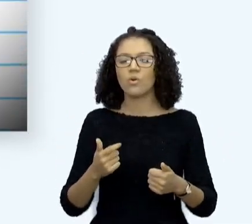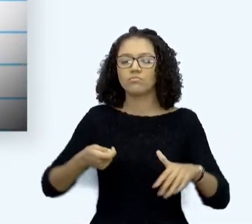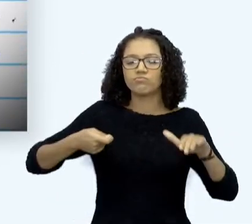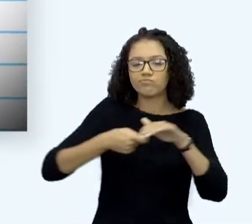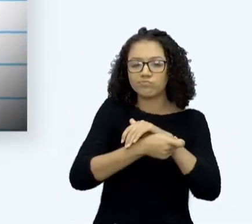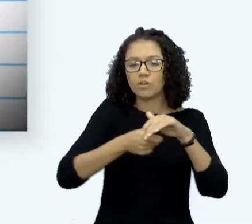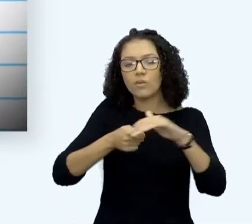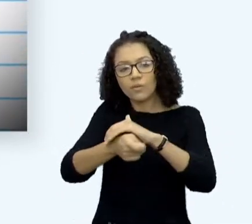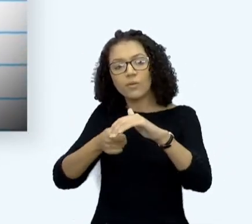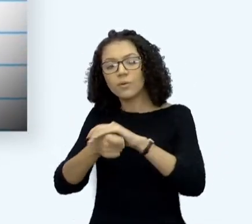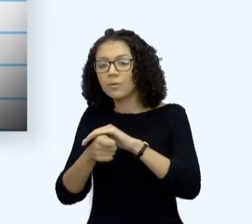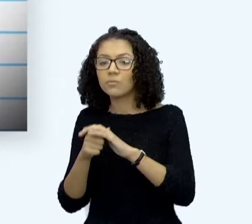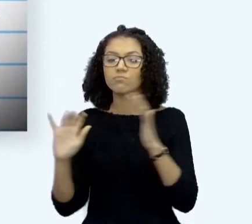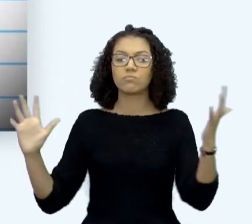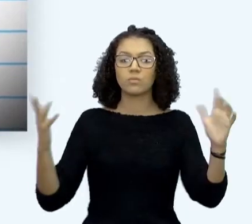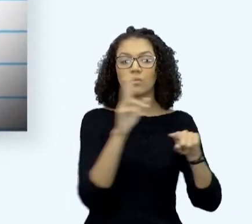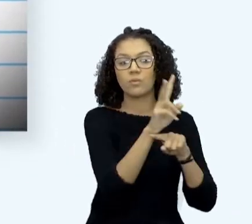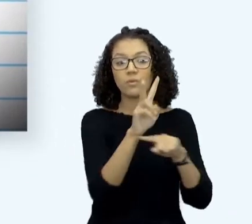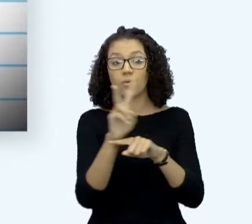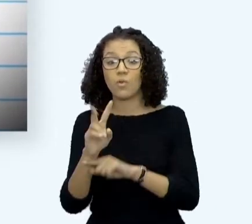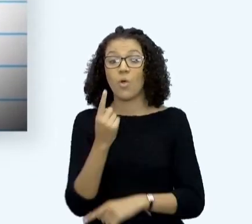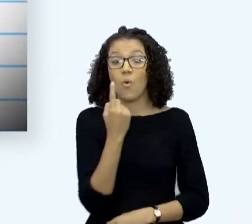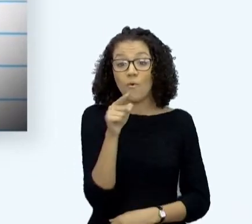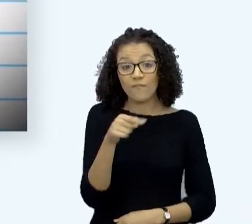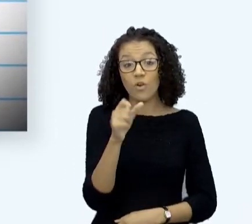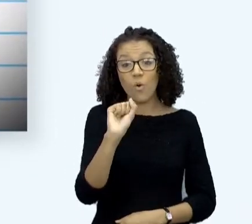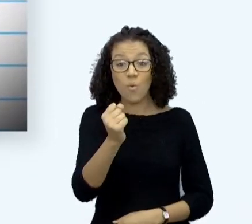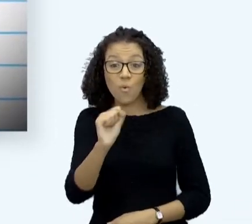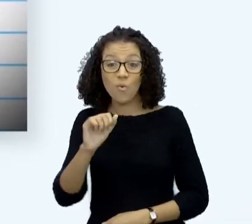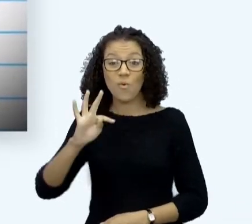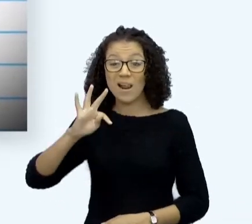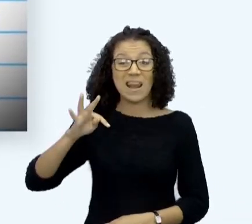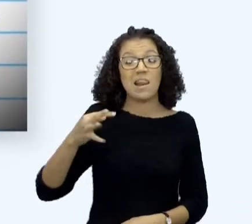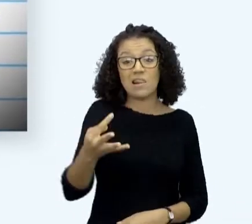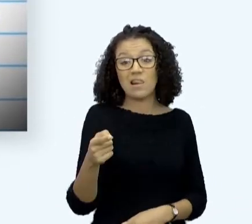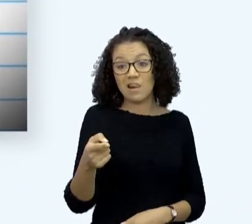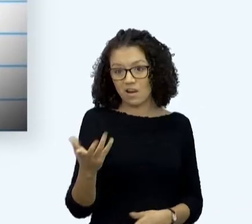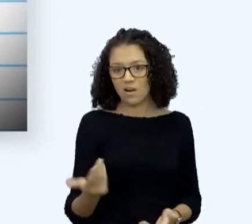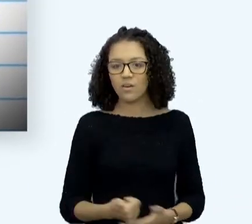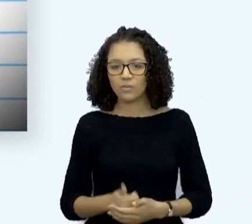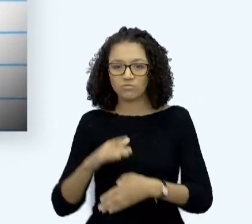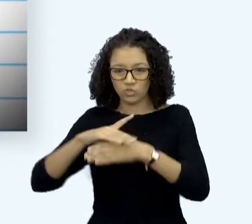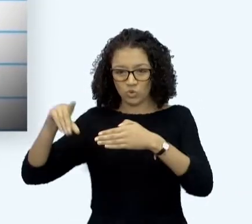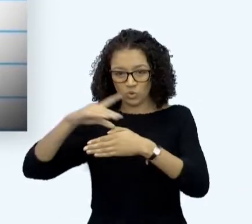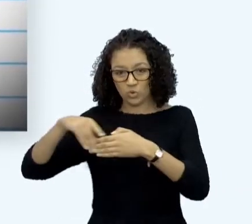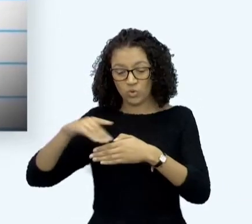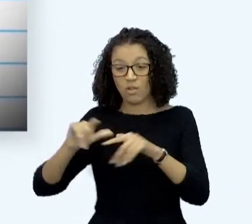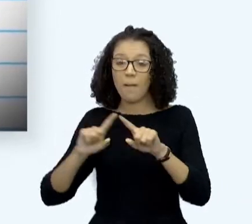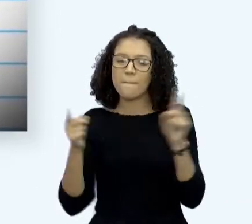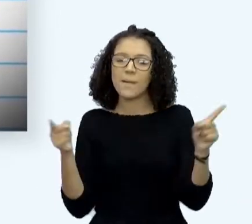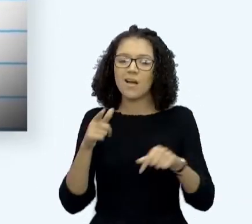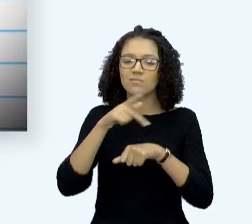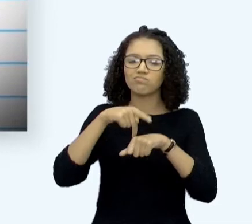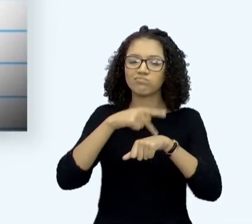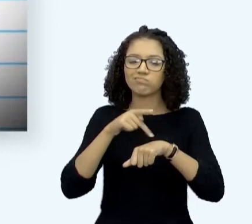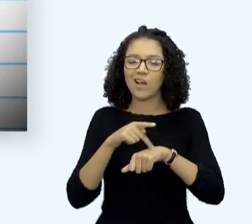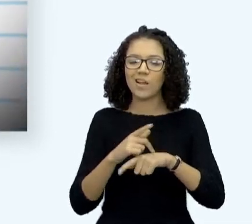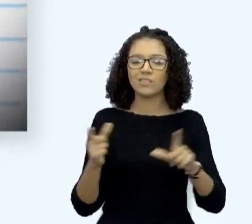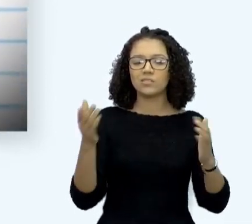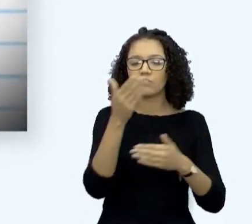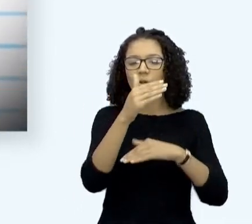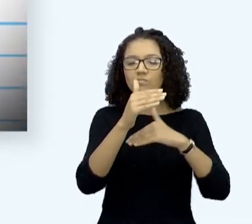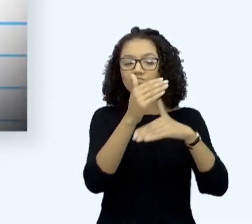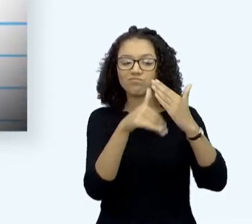mundo todo chegaram a $1,8 trilhão. Mas a diferença entre os países mais e menos desenvolvidos ainda é muito